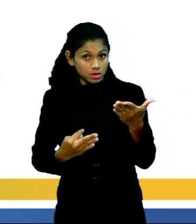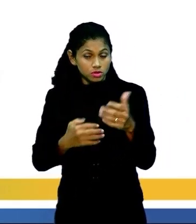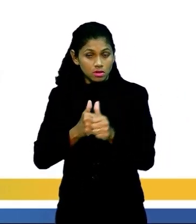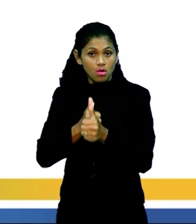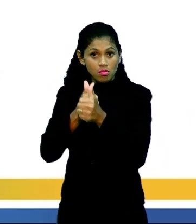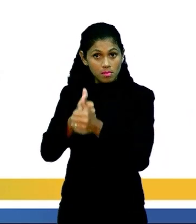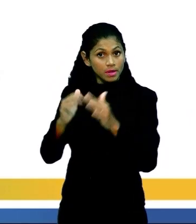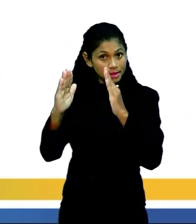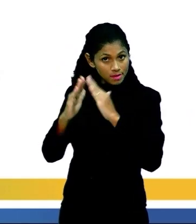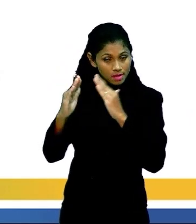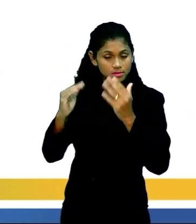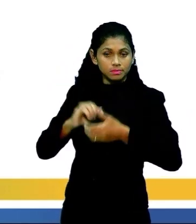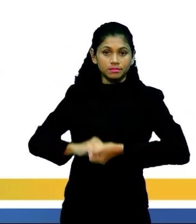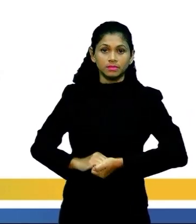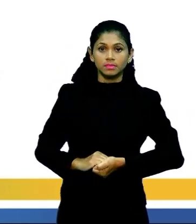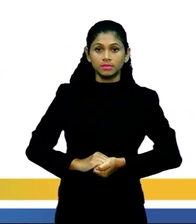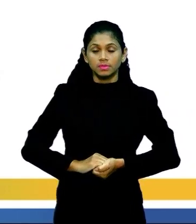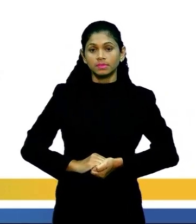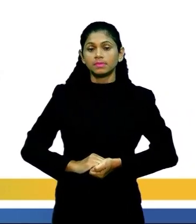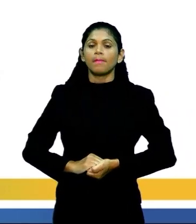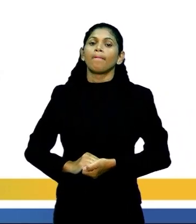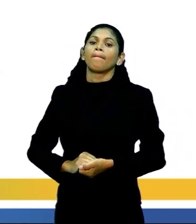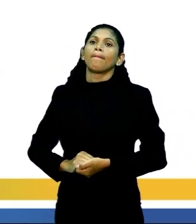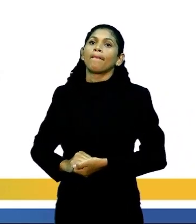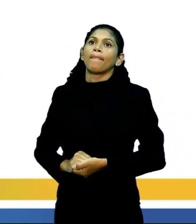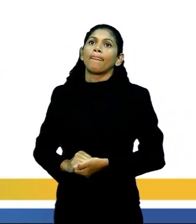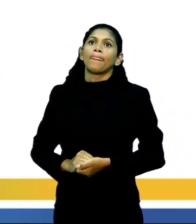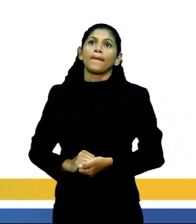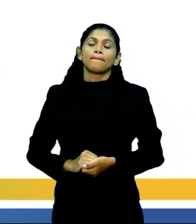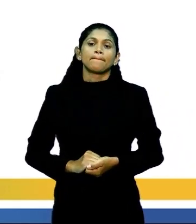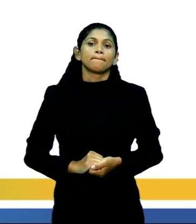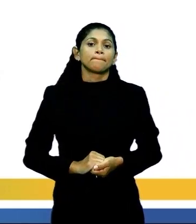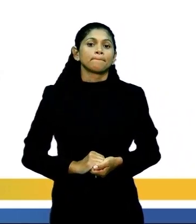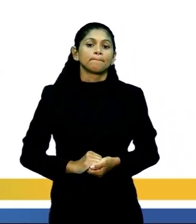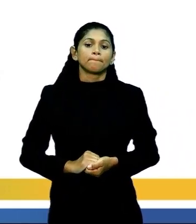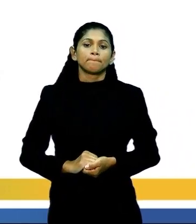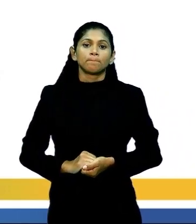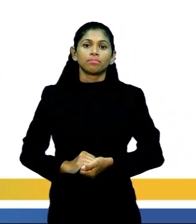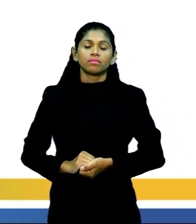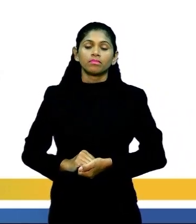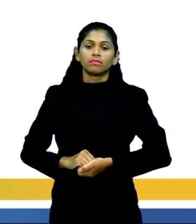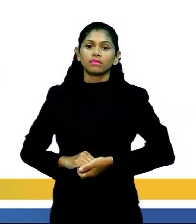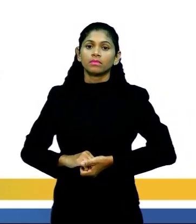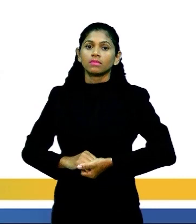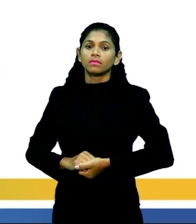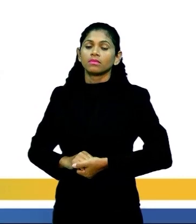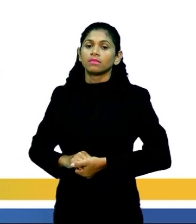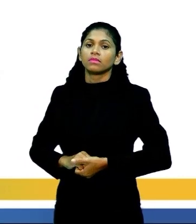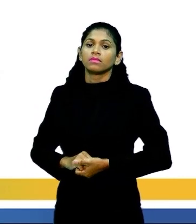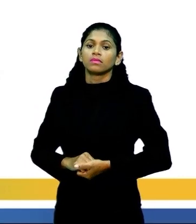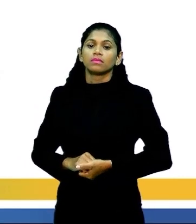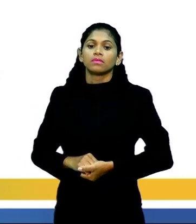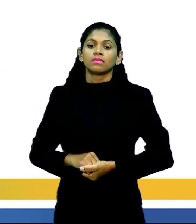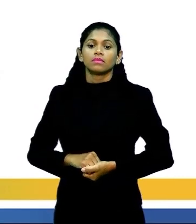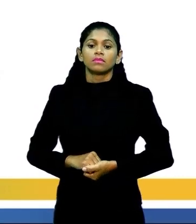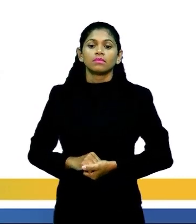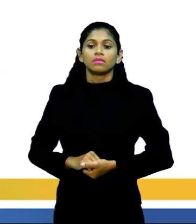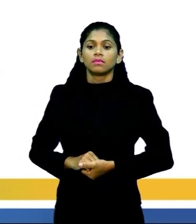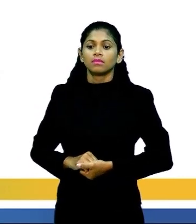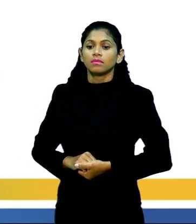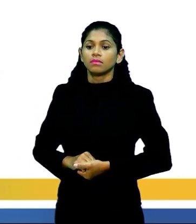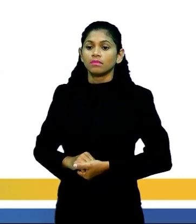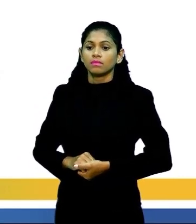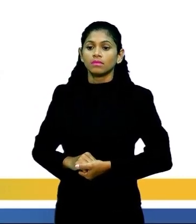casa em inglês. Can one family alone protect their children from an industry